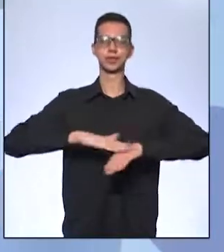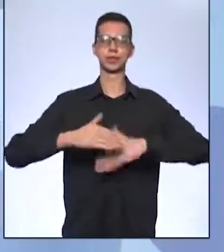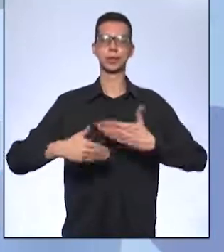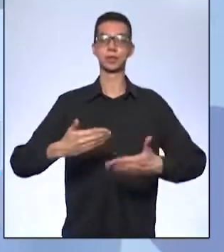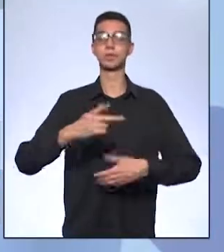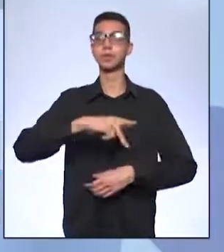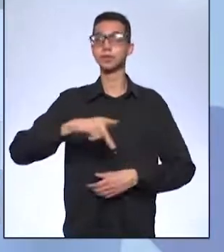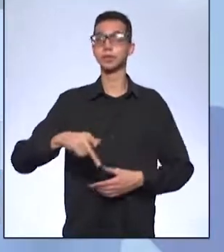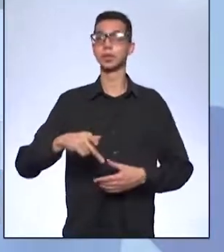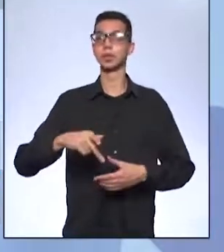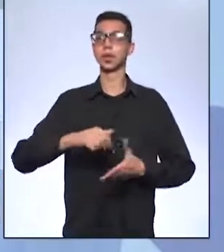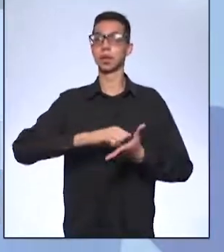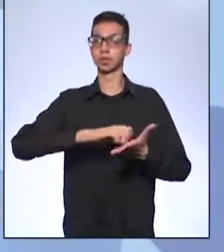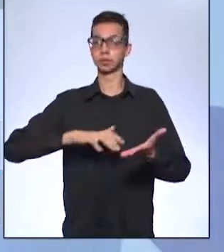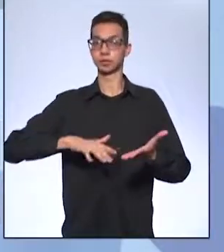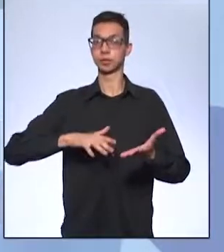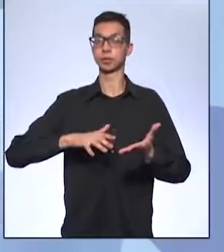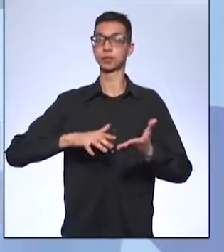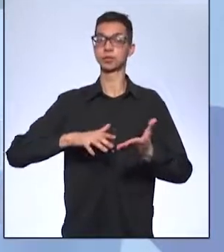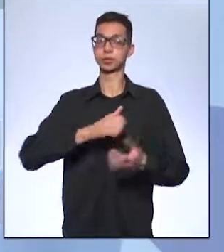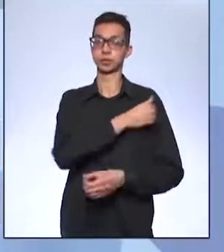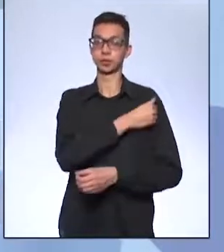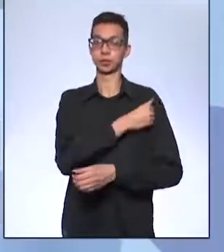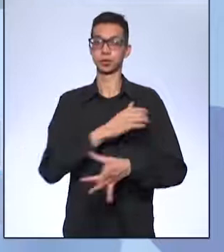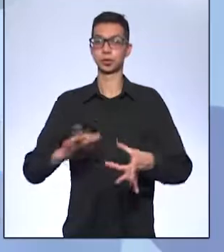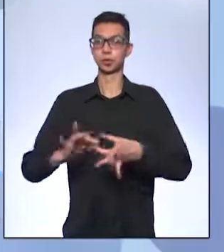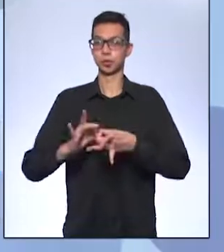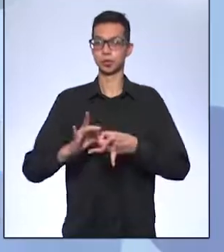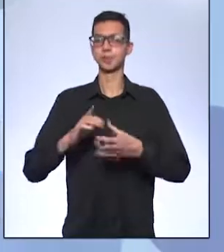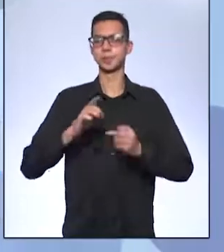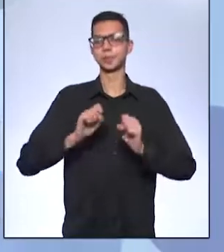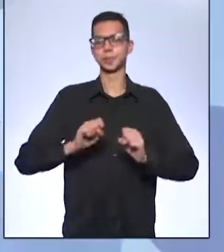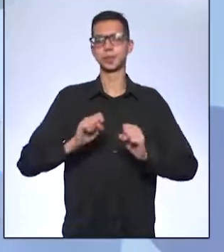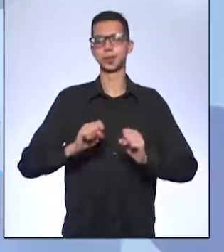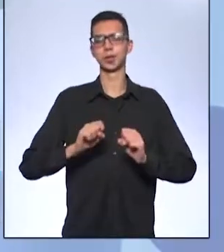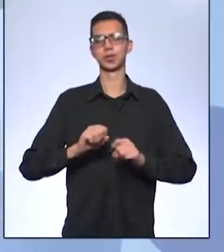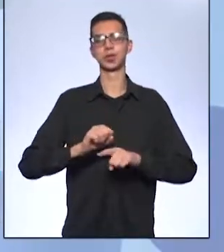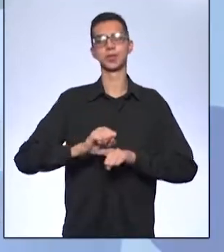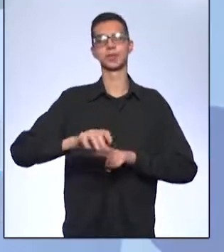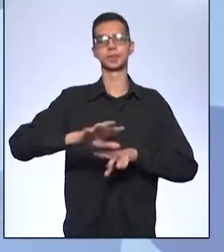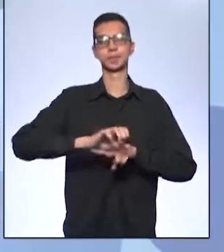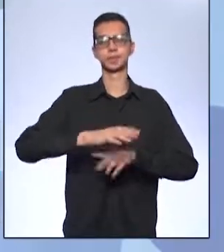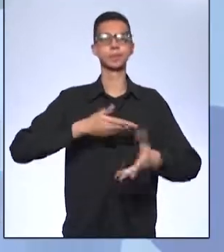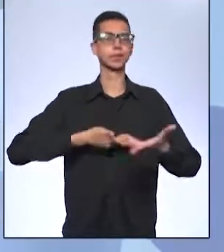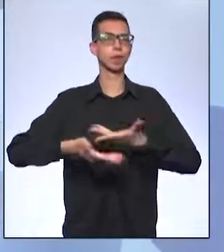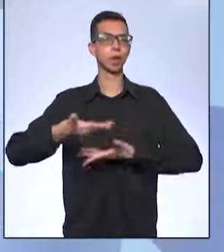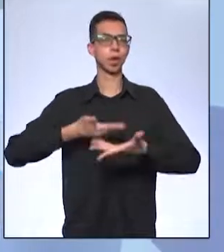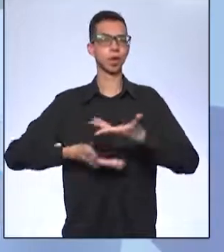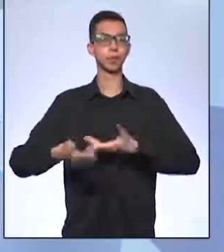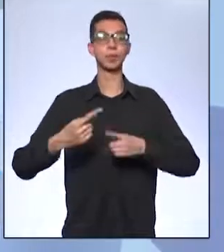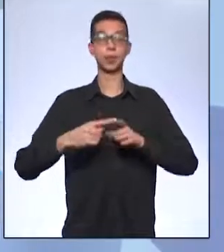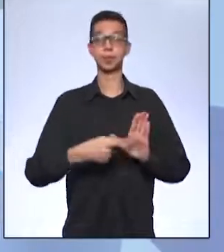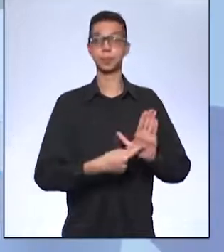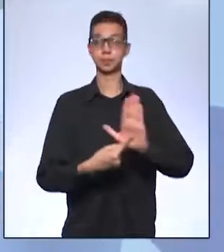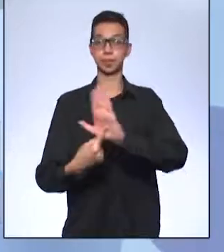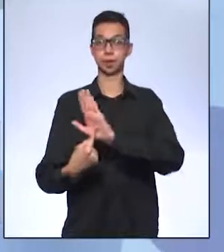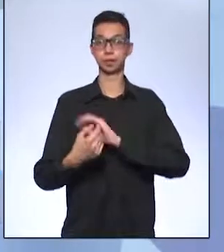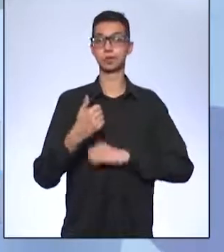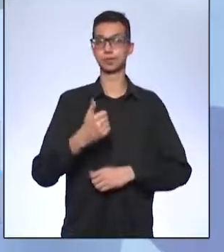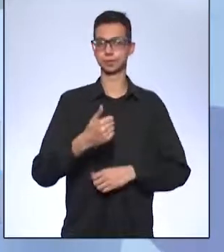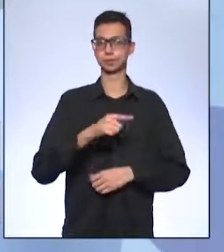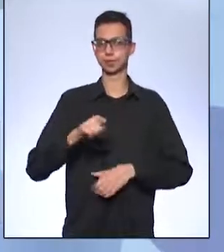alunos, que quiserem compartilhar, quiserem que apareça, vocês podem compartilhar conosco, que a gente mostra aqui os trabalhos de vocês, certo? Então, aí, né,